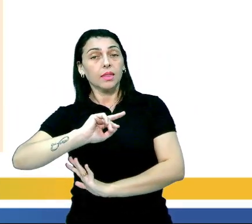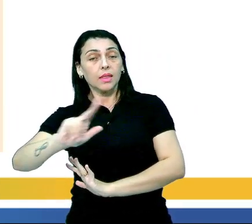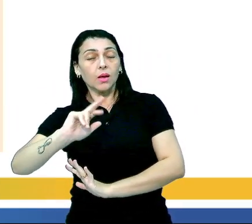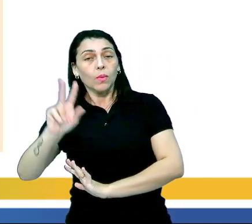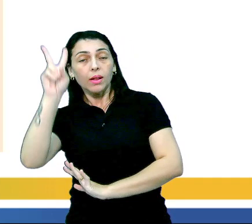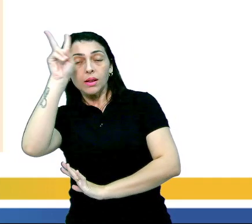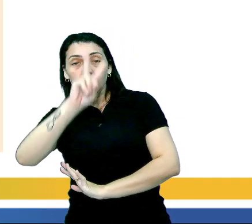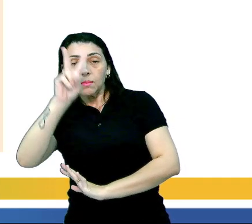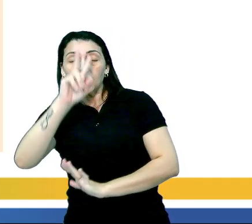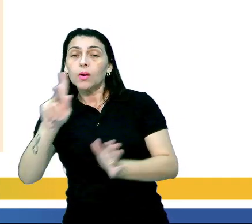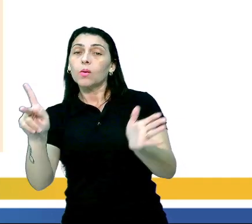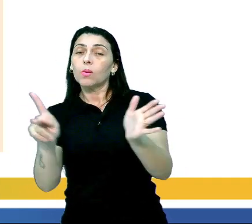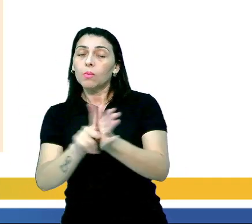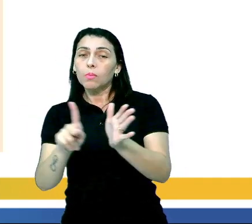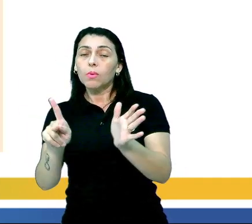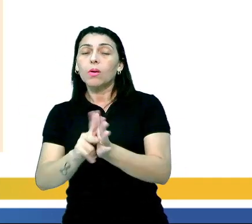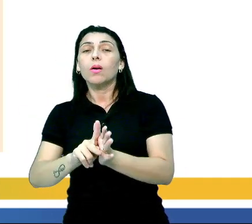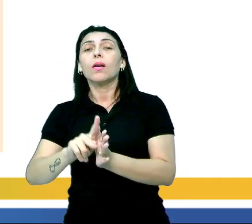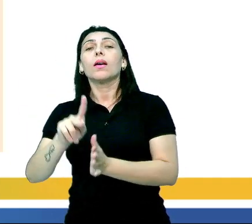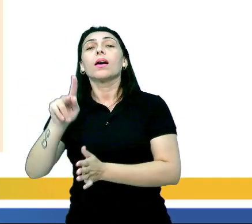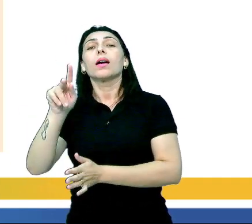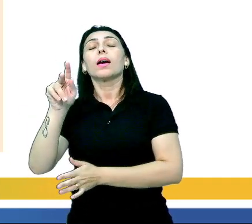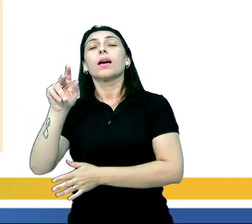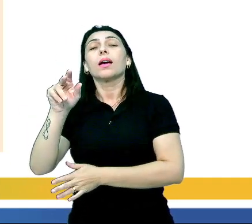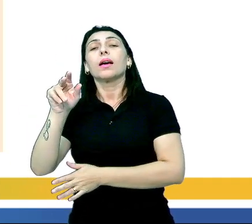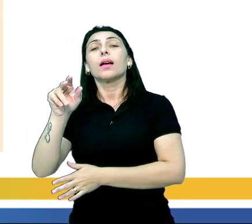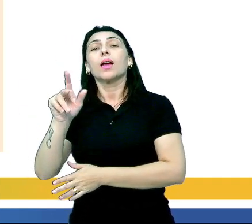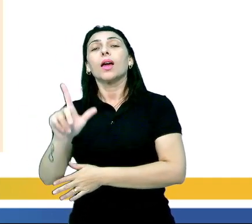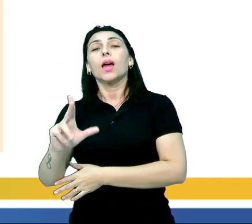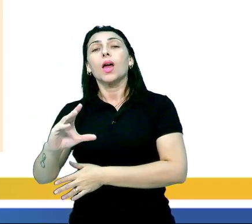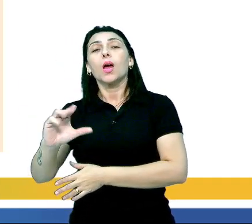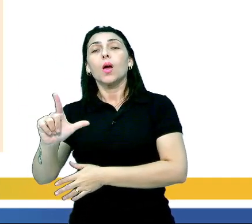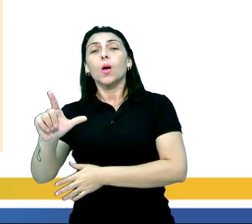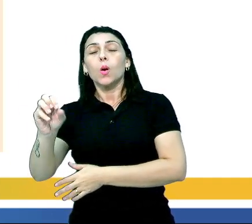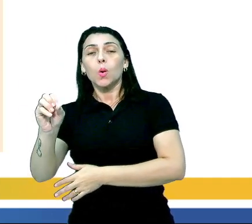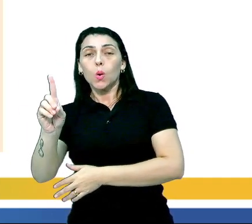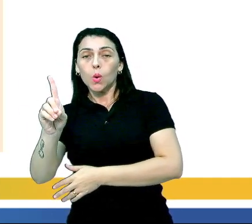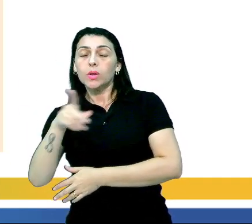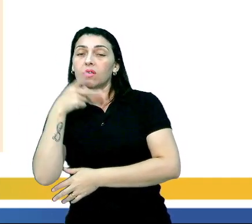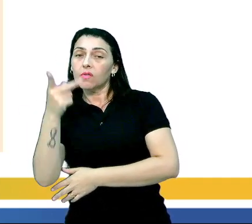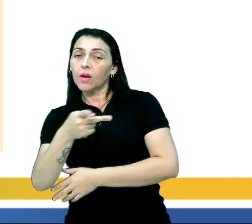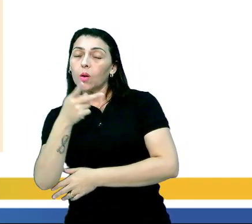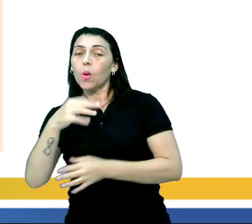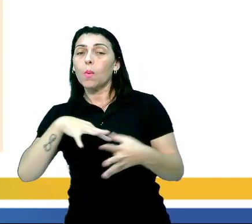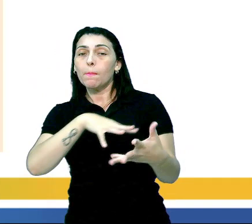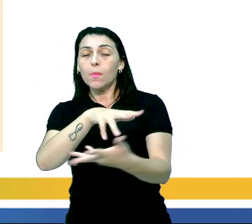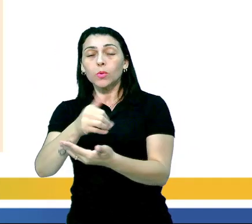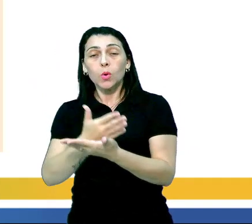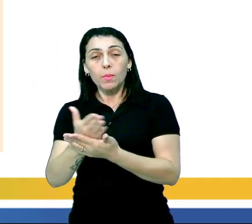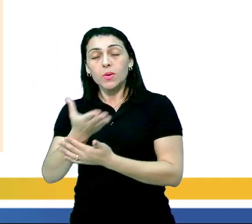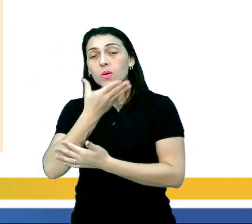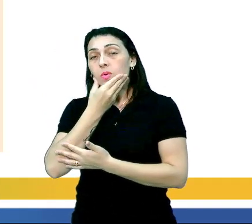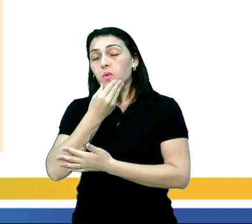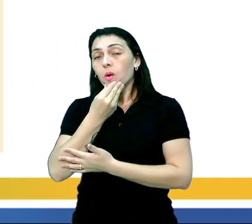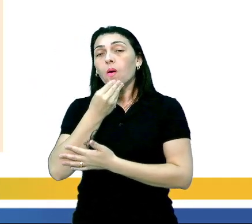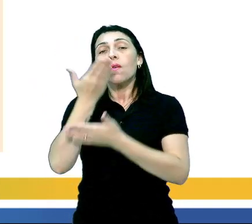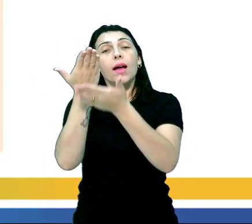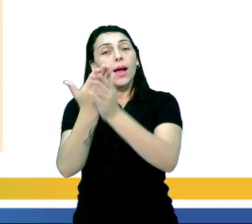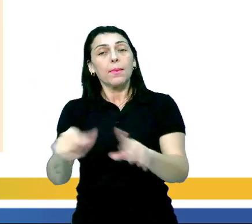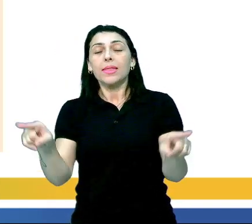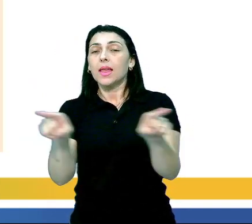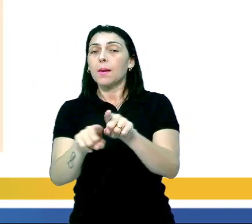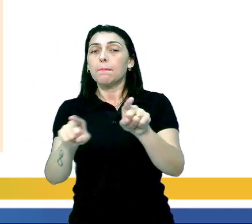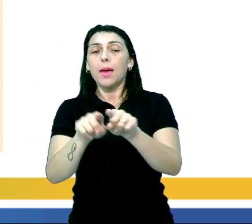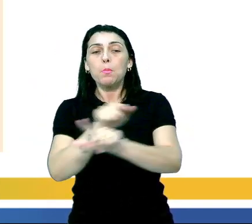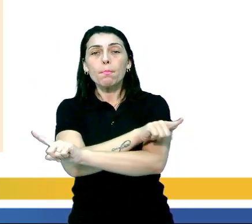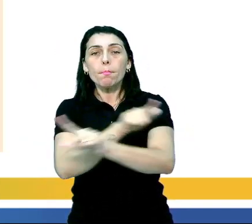inconveniente lembrar que o próprio Claude Lévi-Strauss, que também era francês, ele falou que o mundo começou sem o homem e vai terminar sem ele.